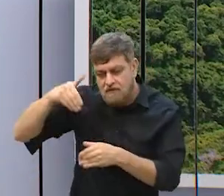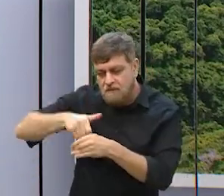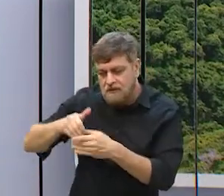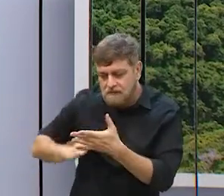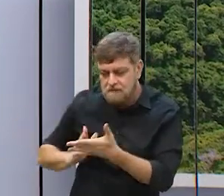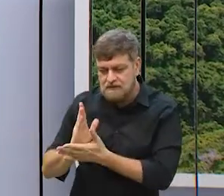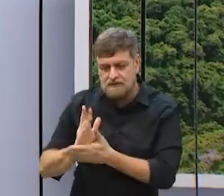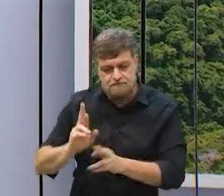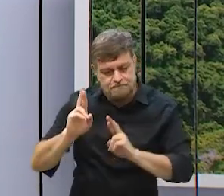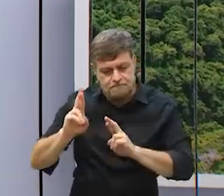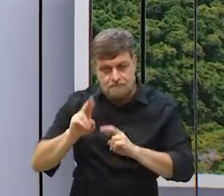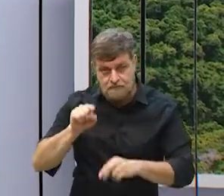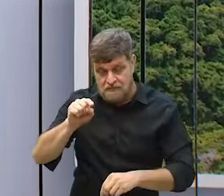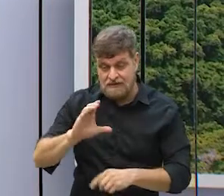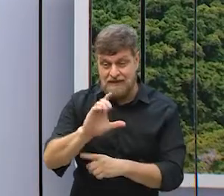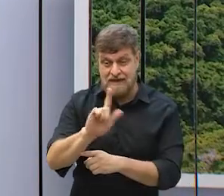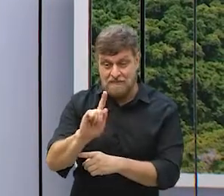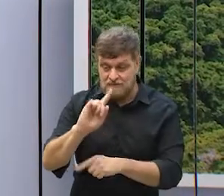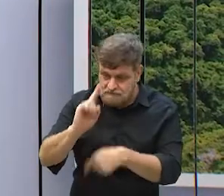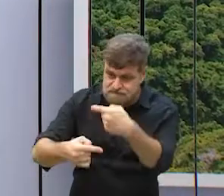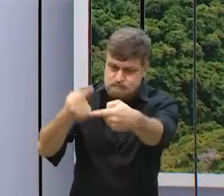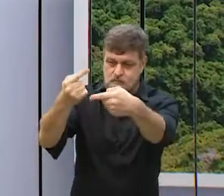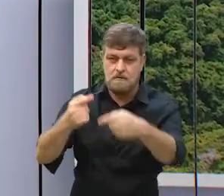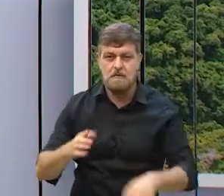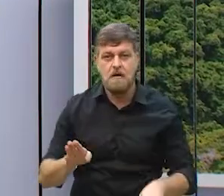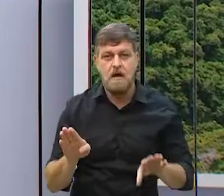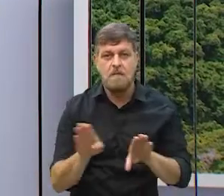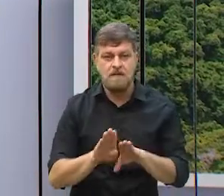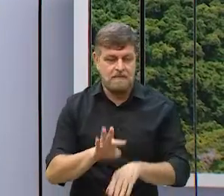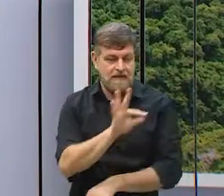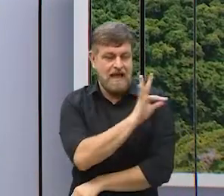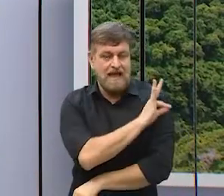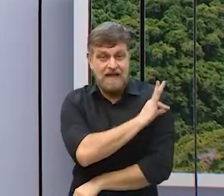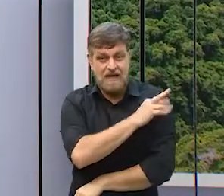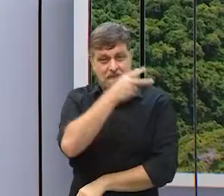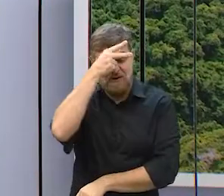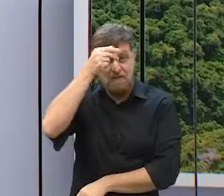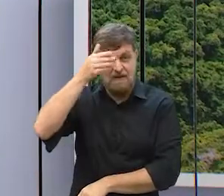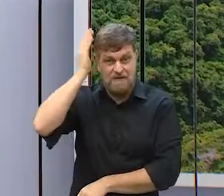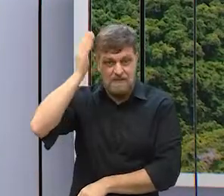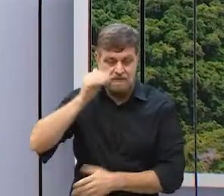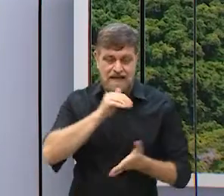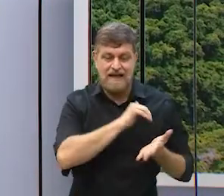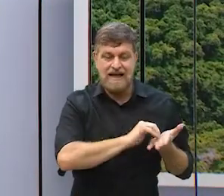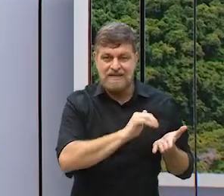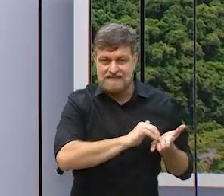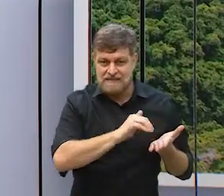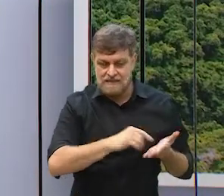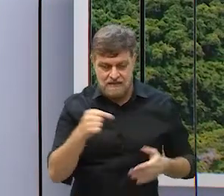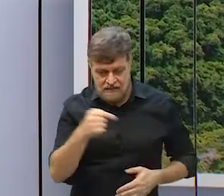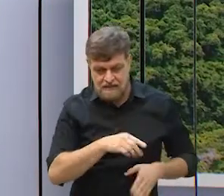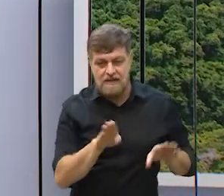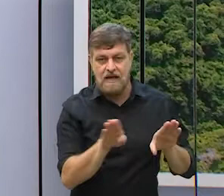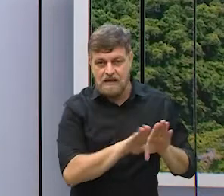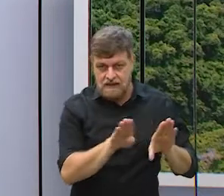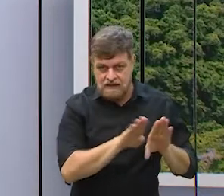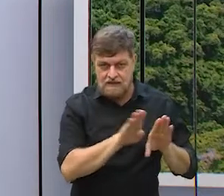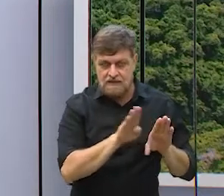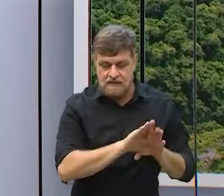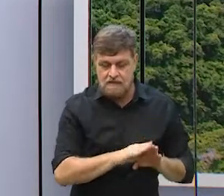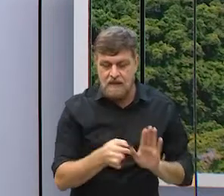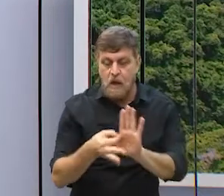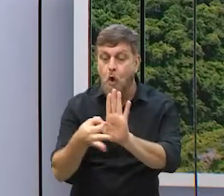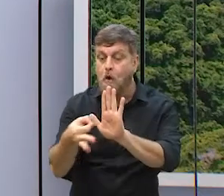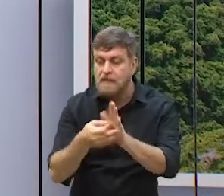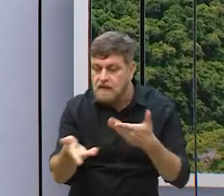ser transformado em lei, mas também o poder público, a prefeitura, os órgãos à disposição para fazer essa escuta e